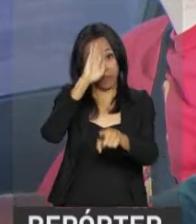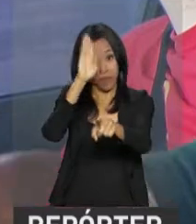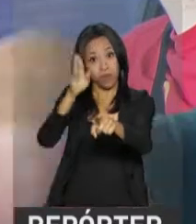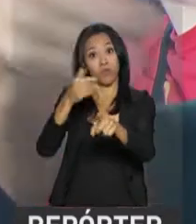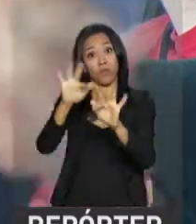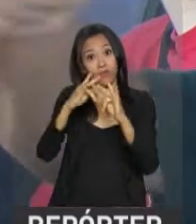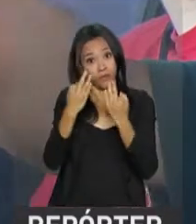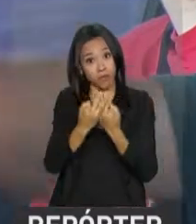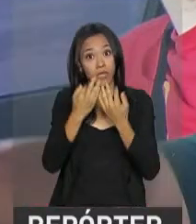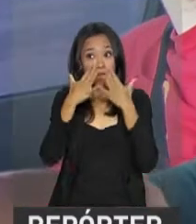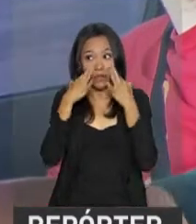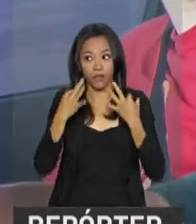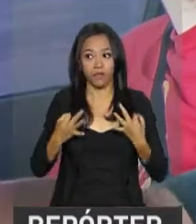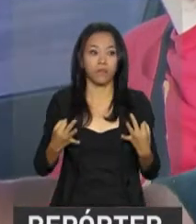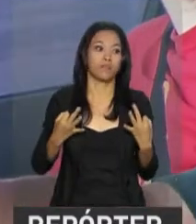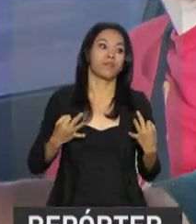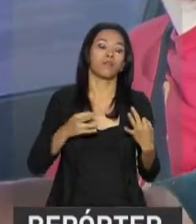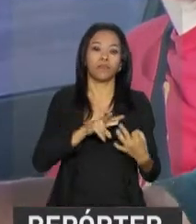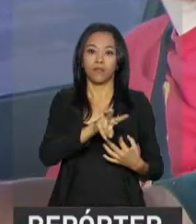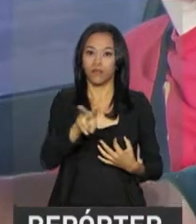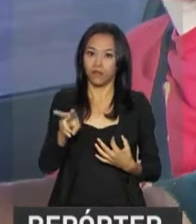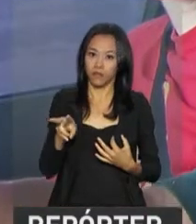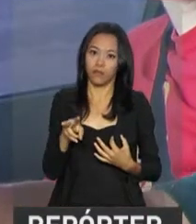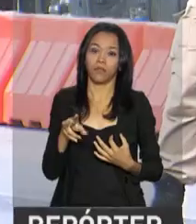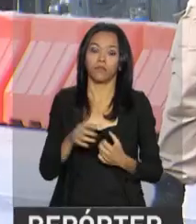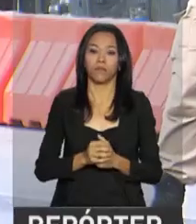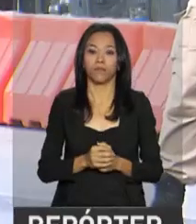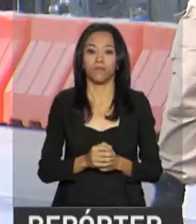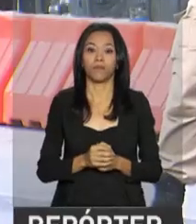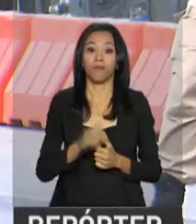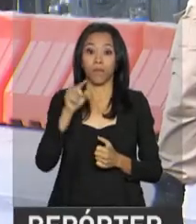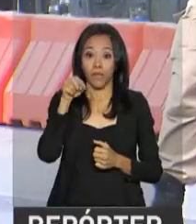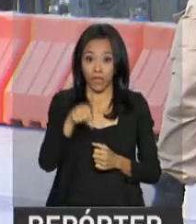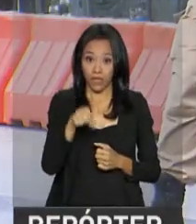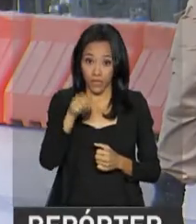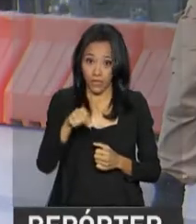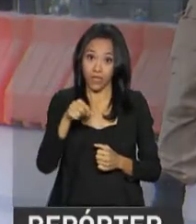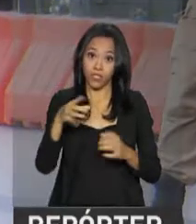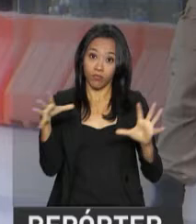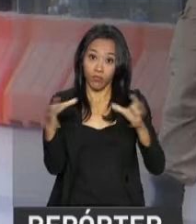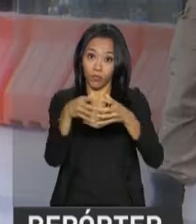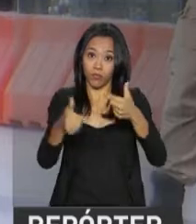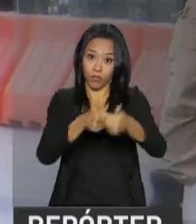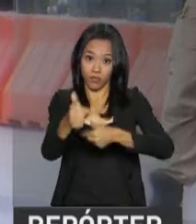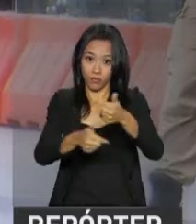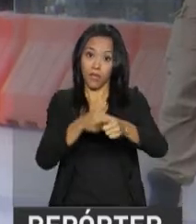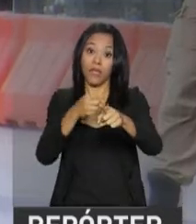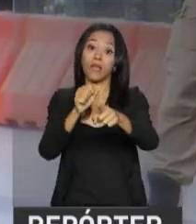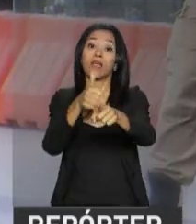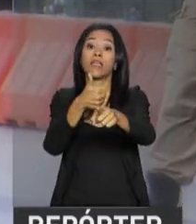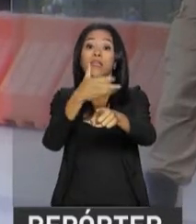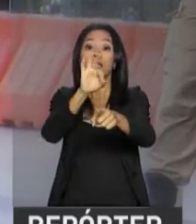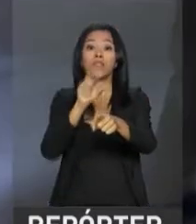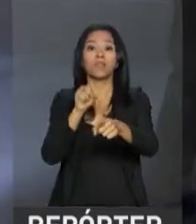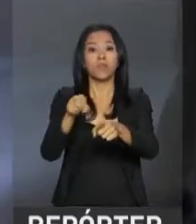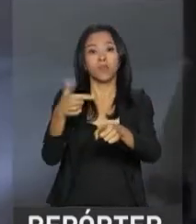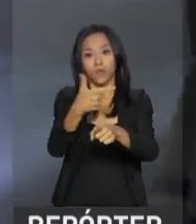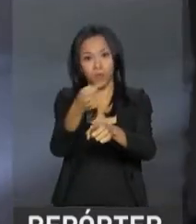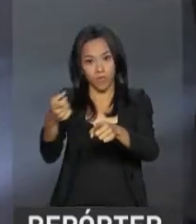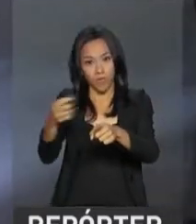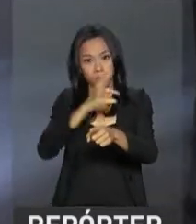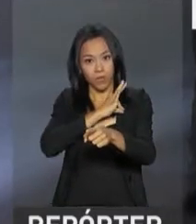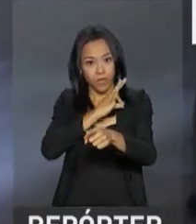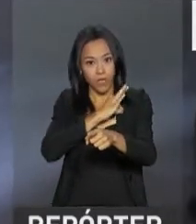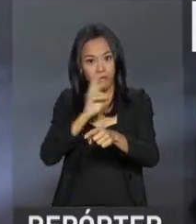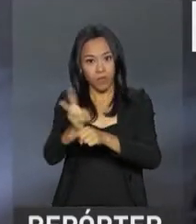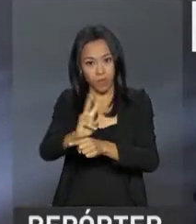dobro mais ainda a vigilância nos pontos nesta edição a rodovia vai contar com 10 mil e duzentos policiais para